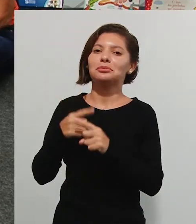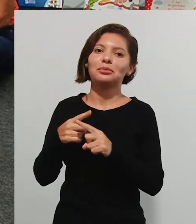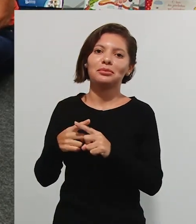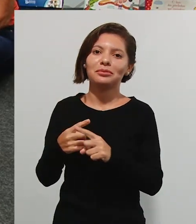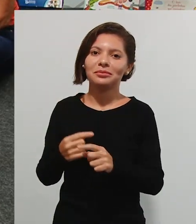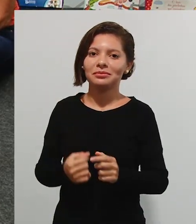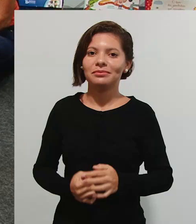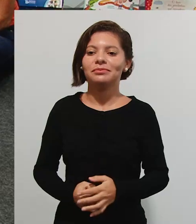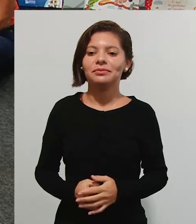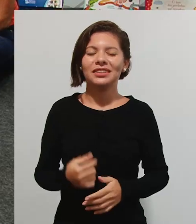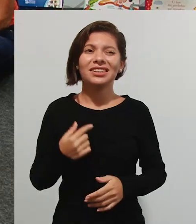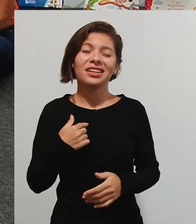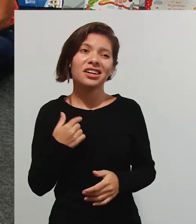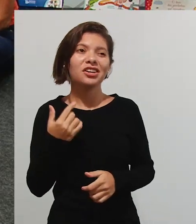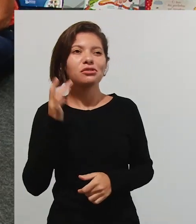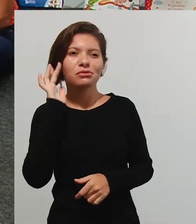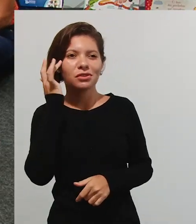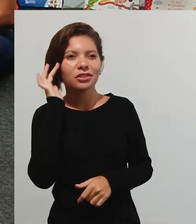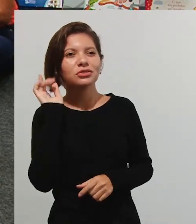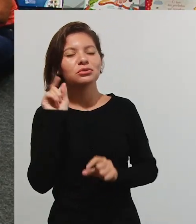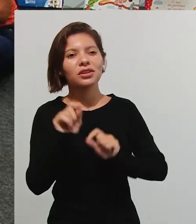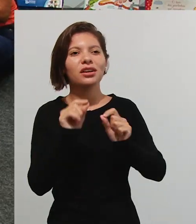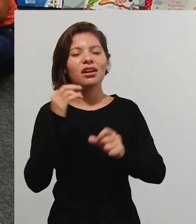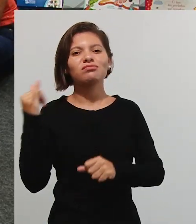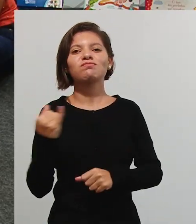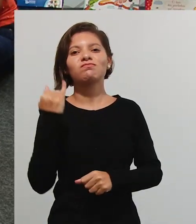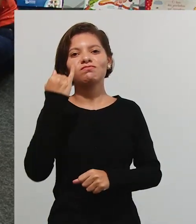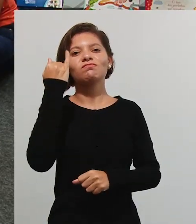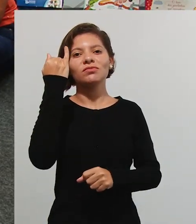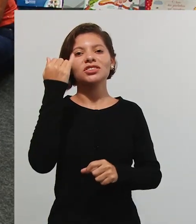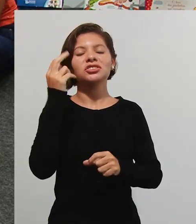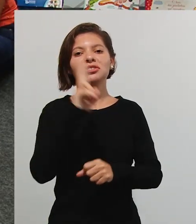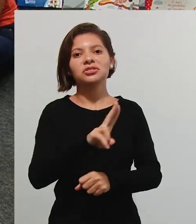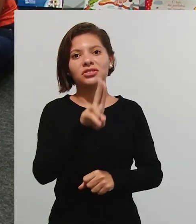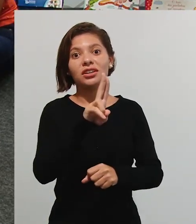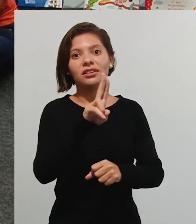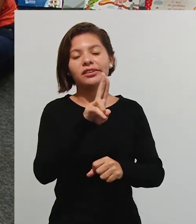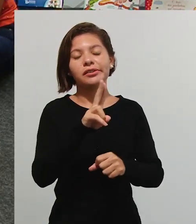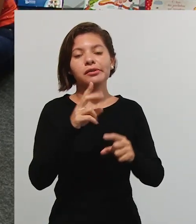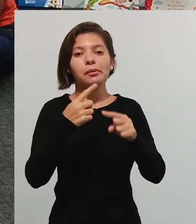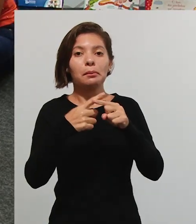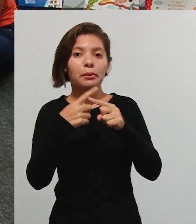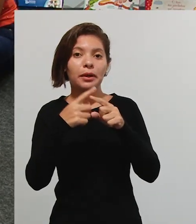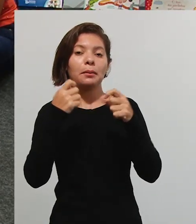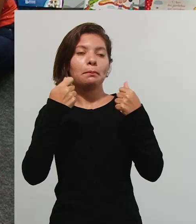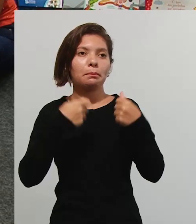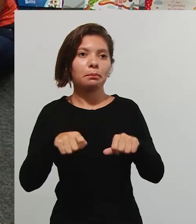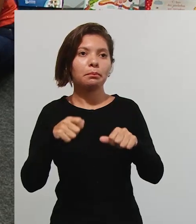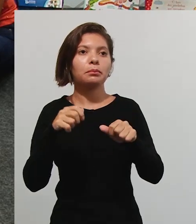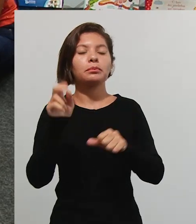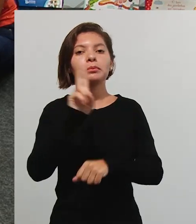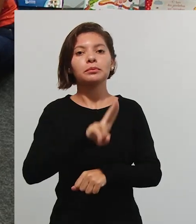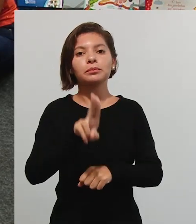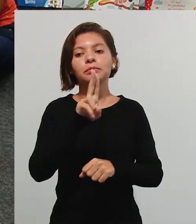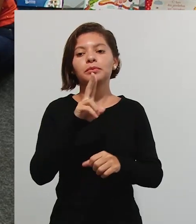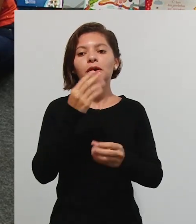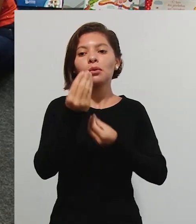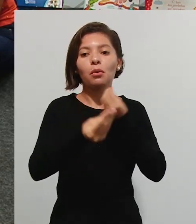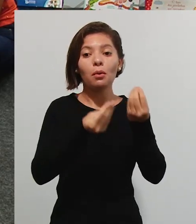legal? Eu acho ela assim, um recurso muito importante, porque a massinha de modelar você pode trabalhar de